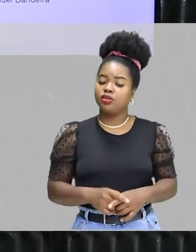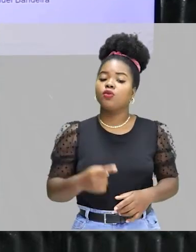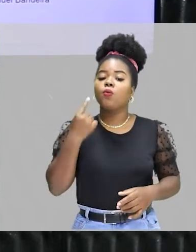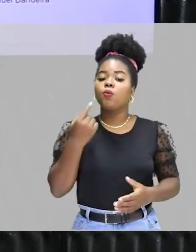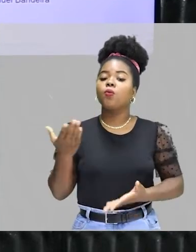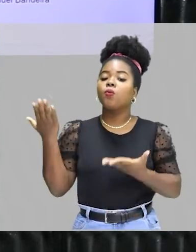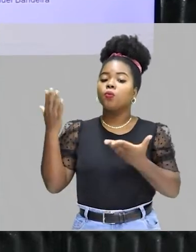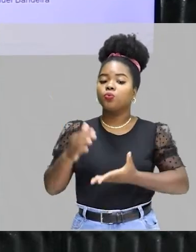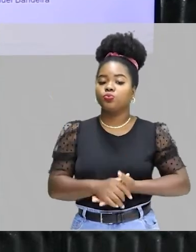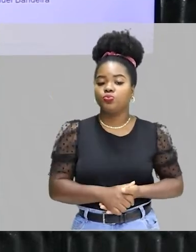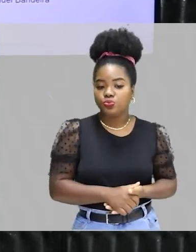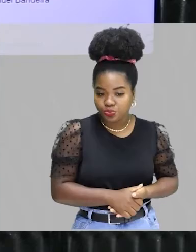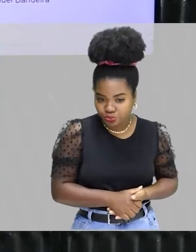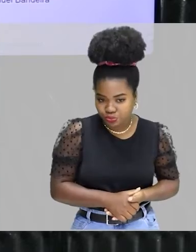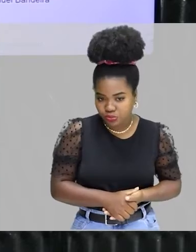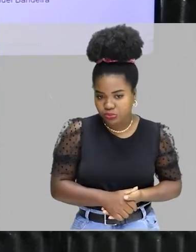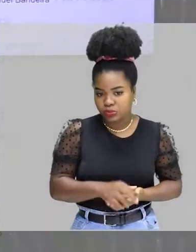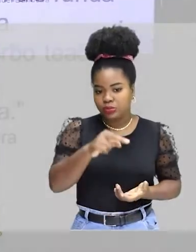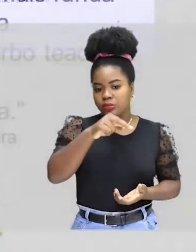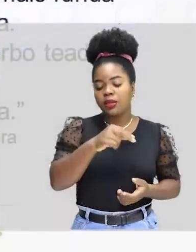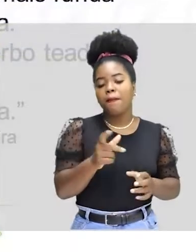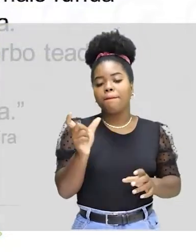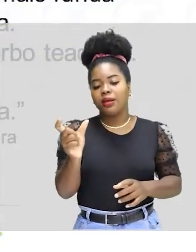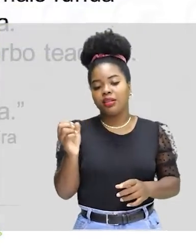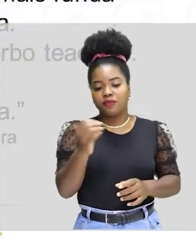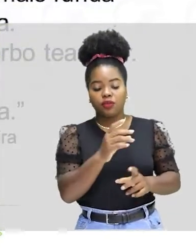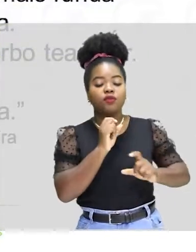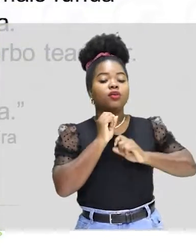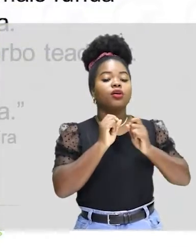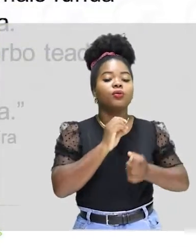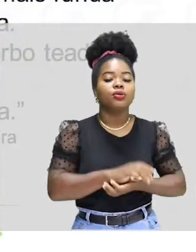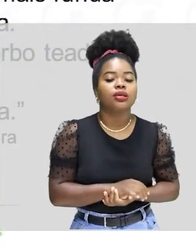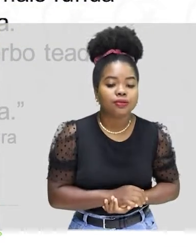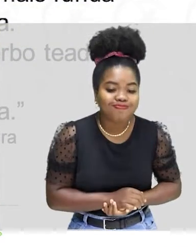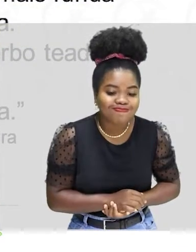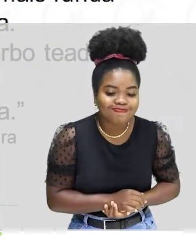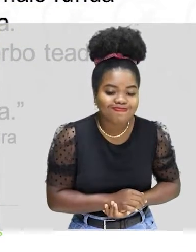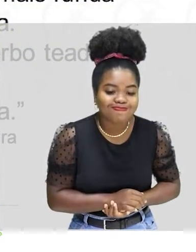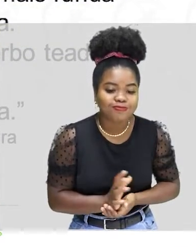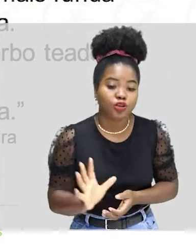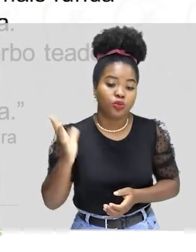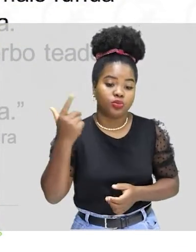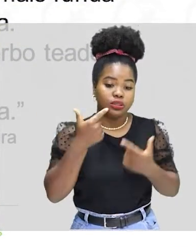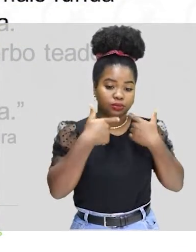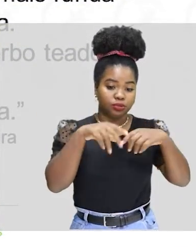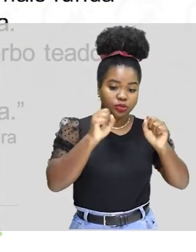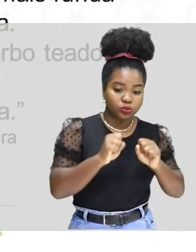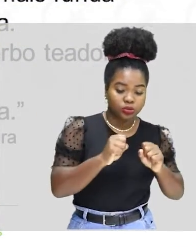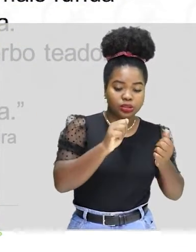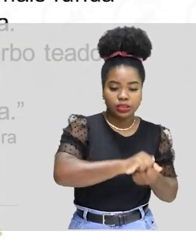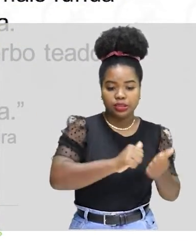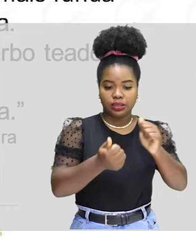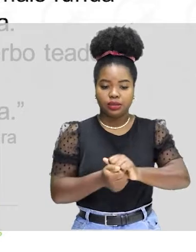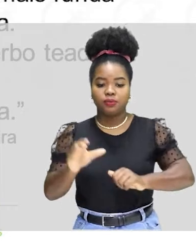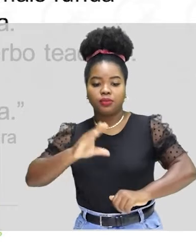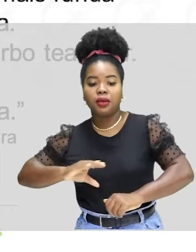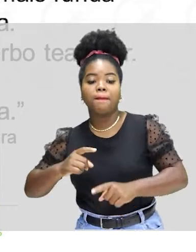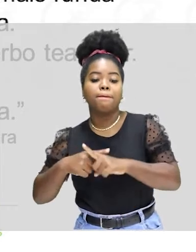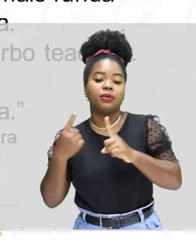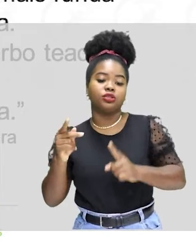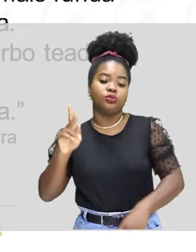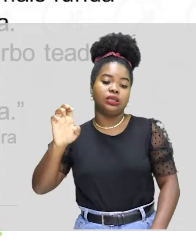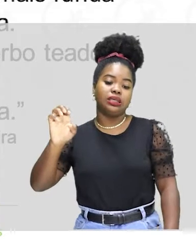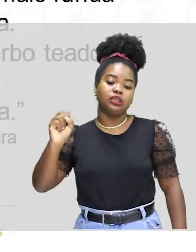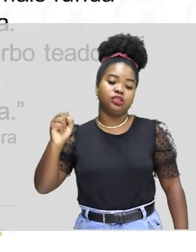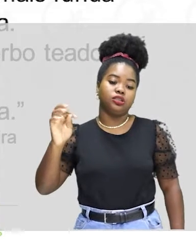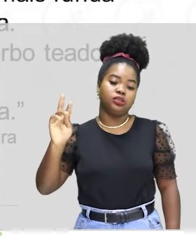aí, ó. Neologismo é um fenômeno linguístico que cria ou adapta vocábulos para o português. Já o estrangeirismo